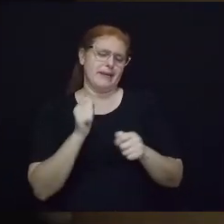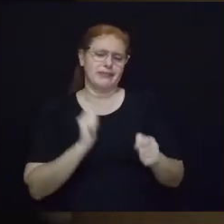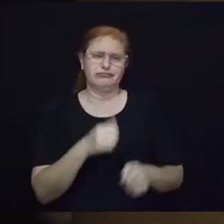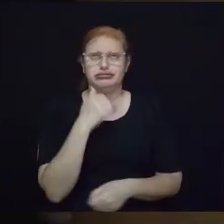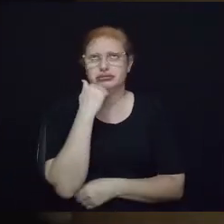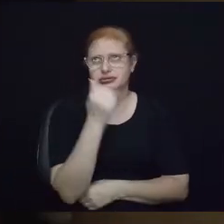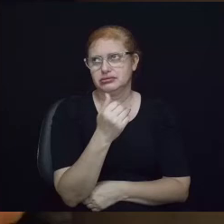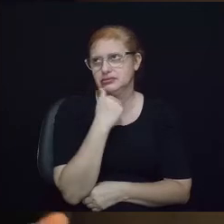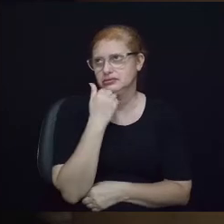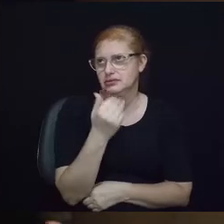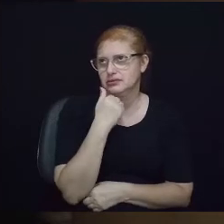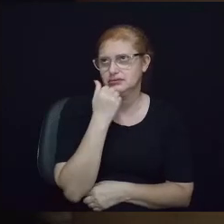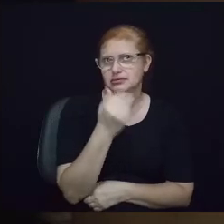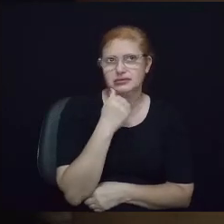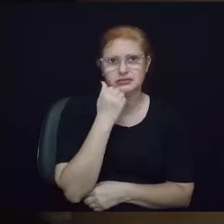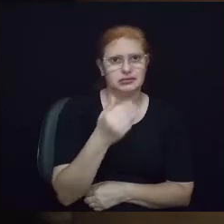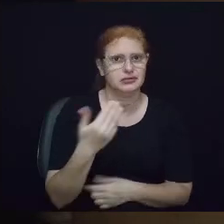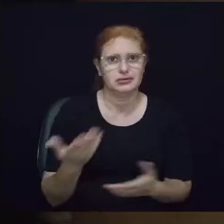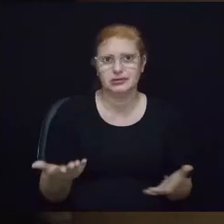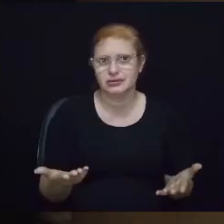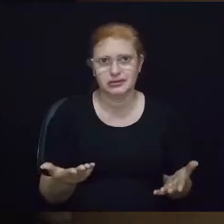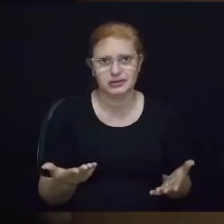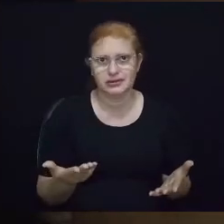não adiantava, não avançava.